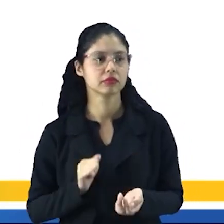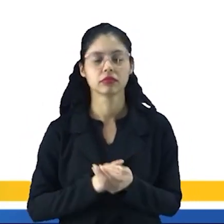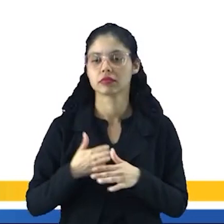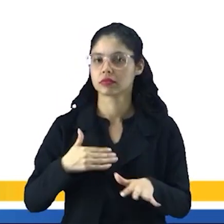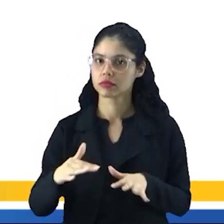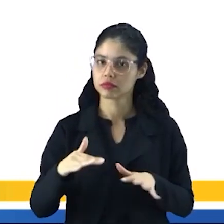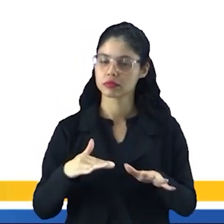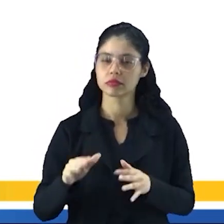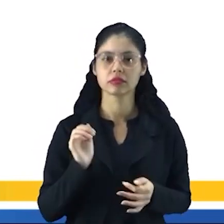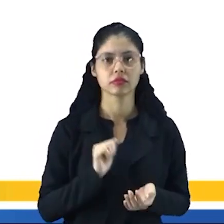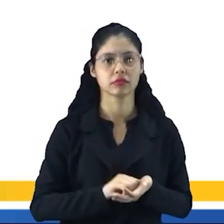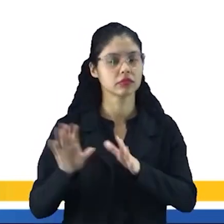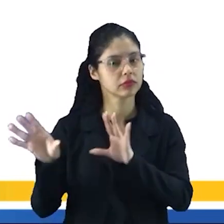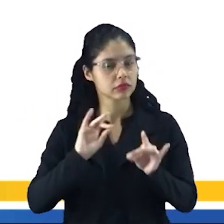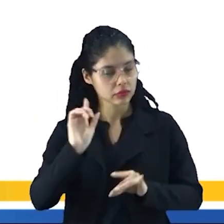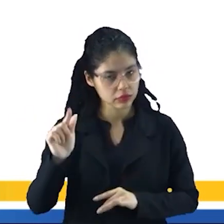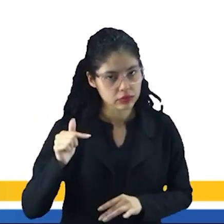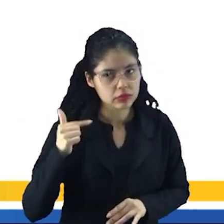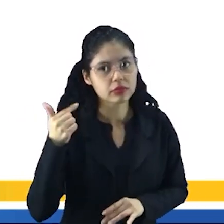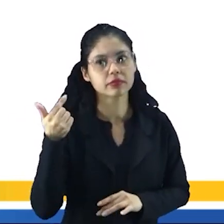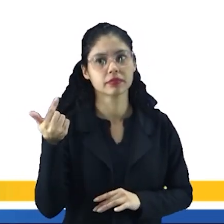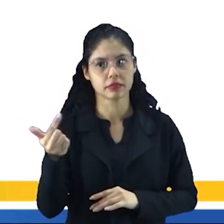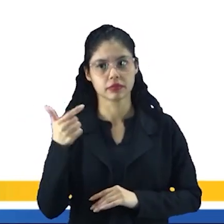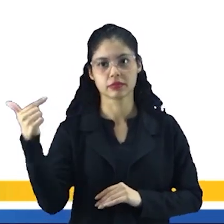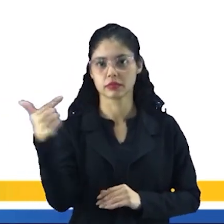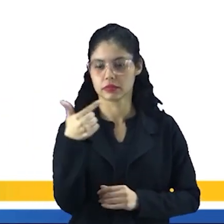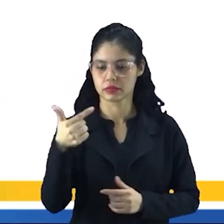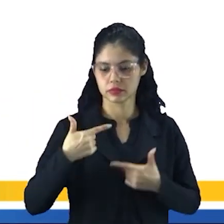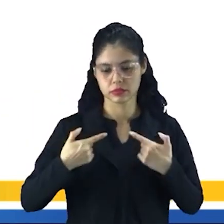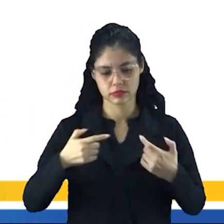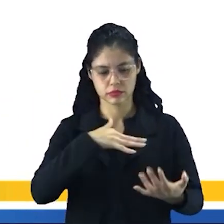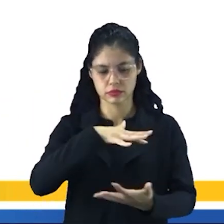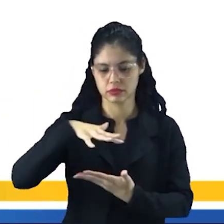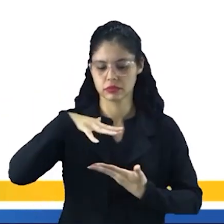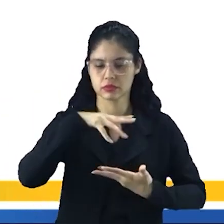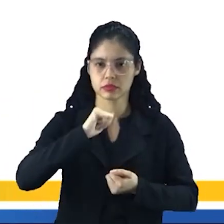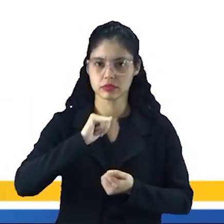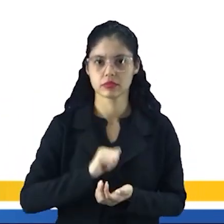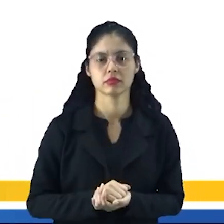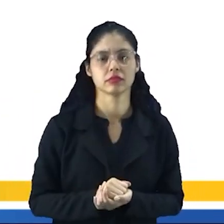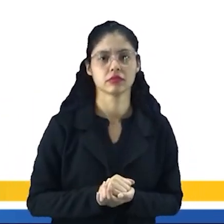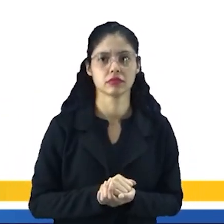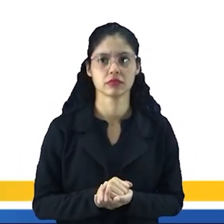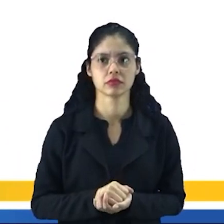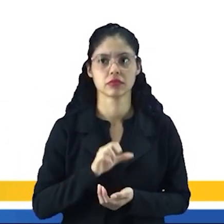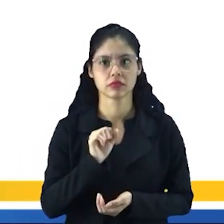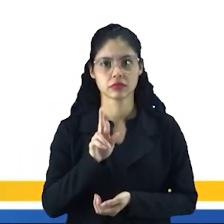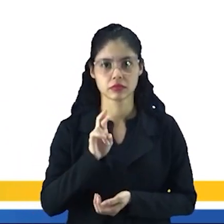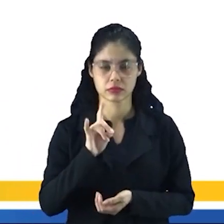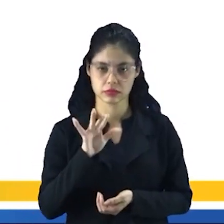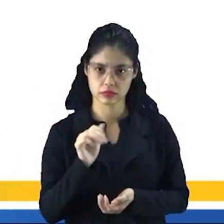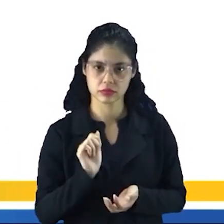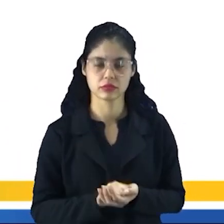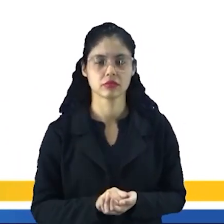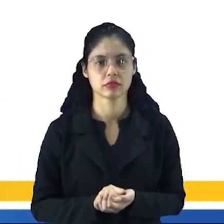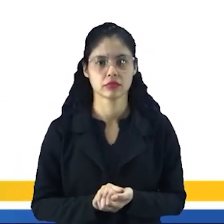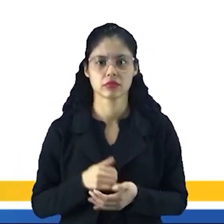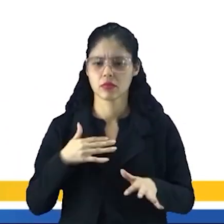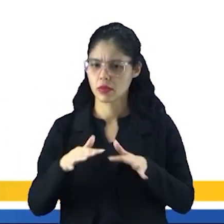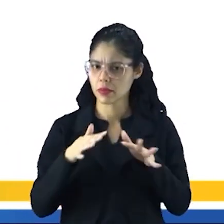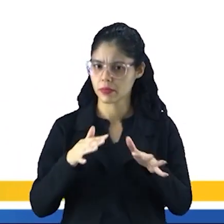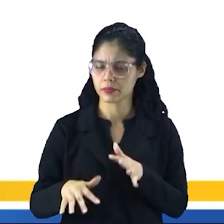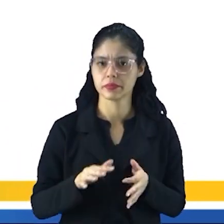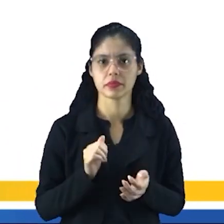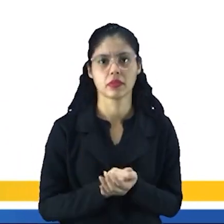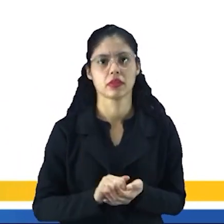um movimento artístico que vem depois da Segunda Guerra. E a gente está falando do surrealismo. O surrealismo é um